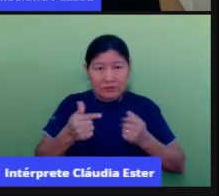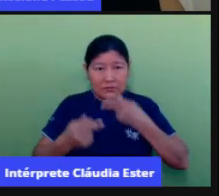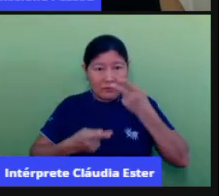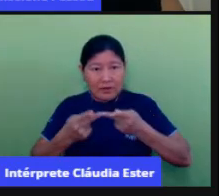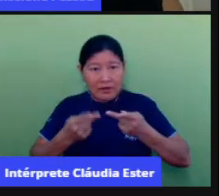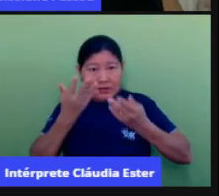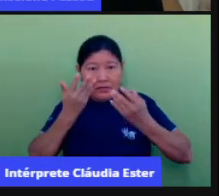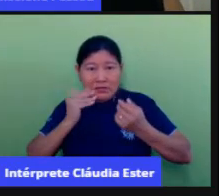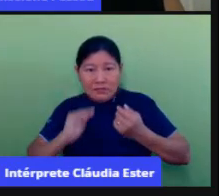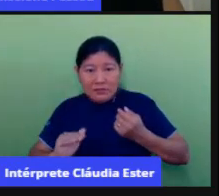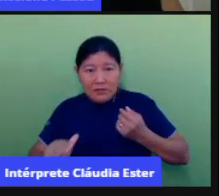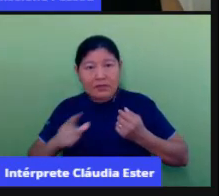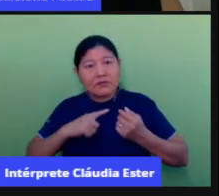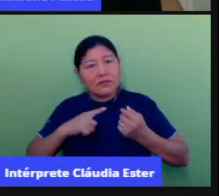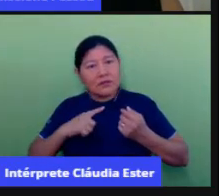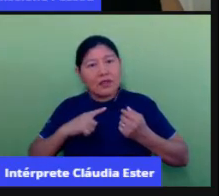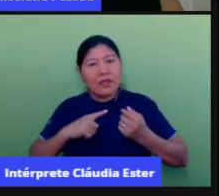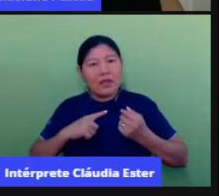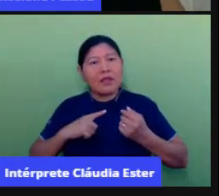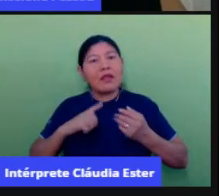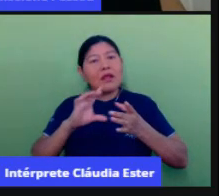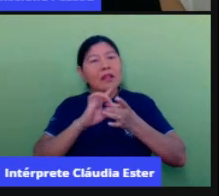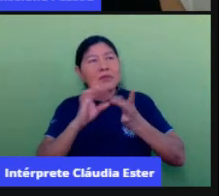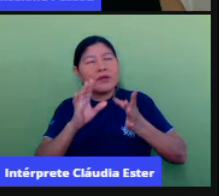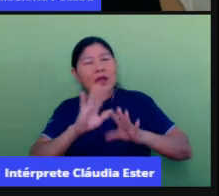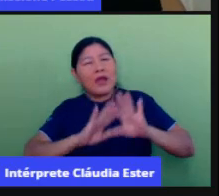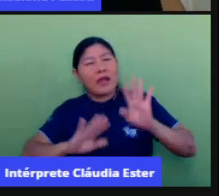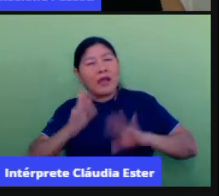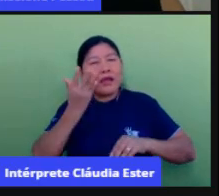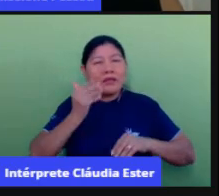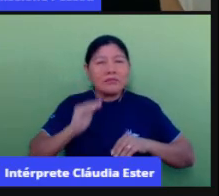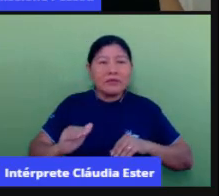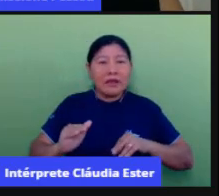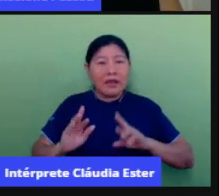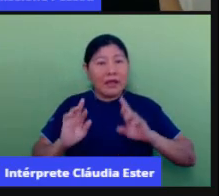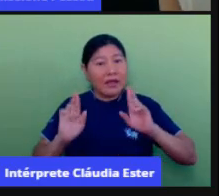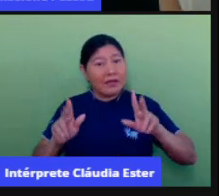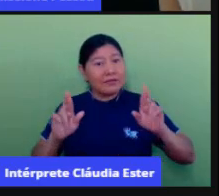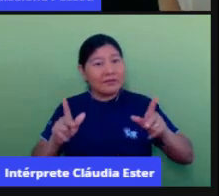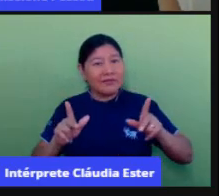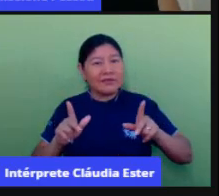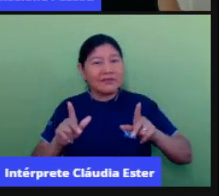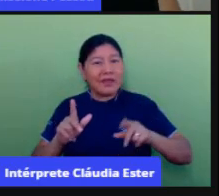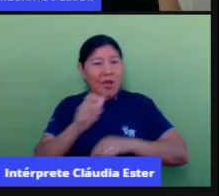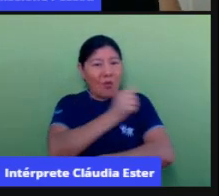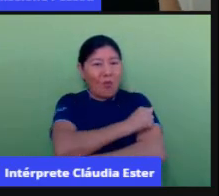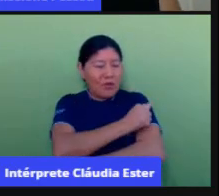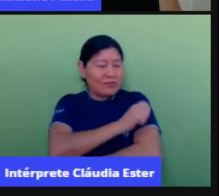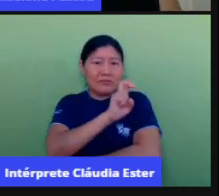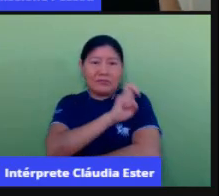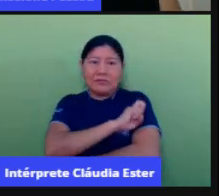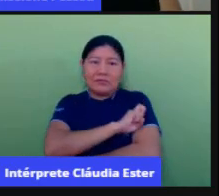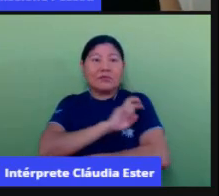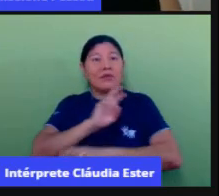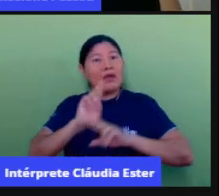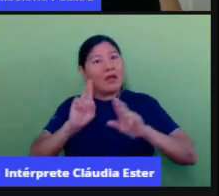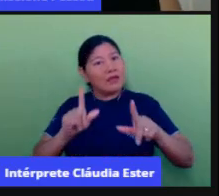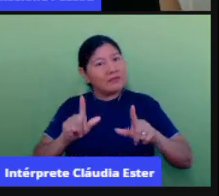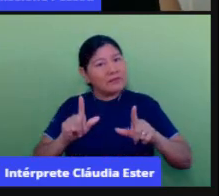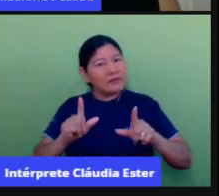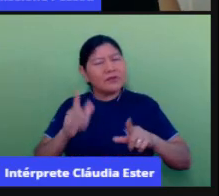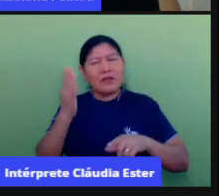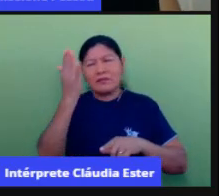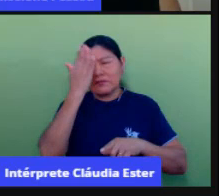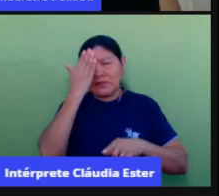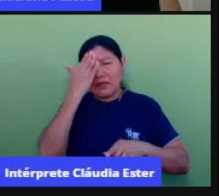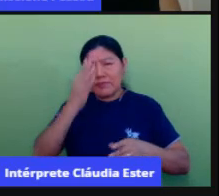menor nível de independência. Então, é diferente planejar para o menino do 5º ano, gente. O menino já mexe melhor que a gente no celular, mexe